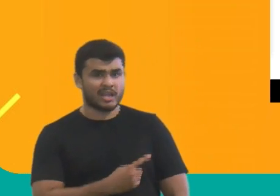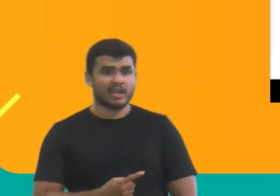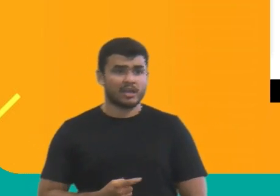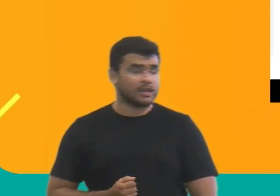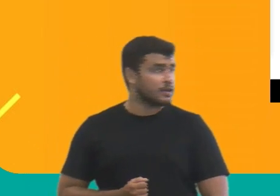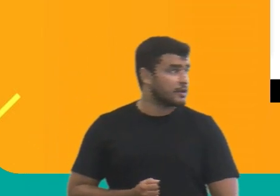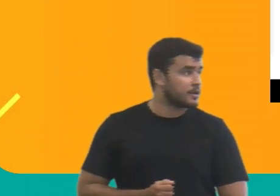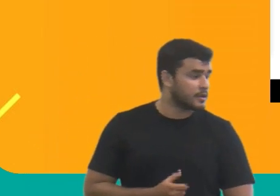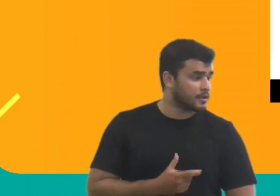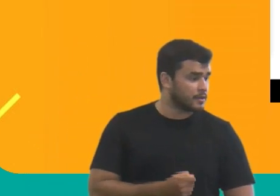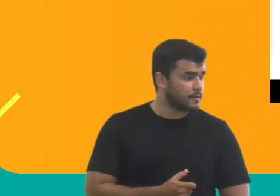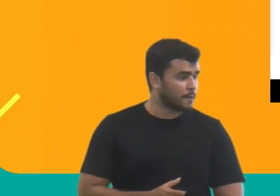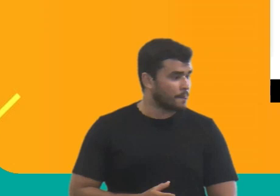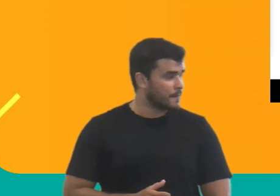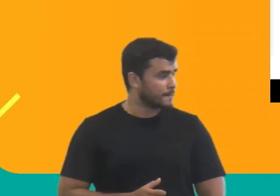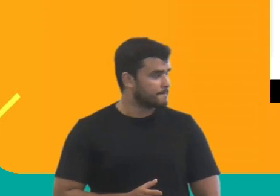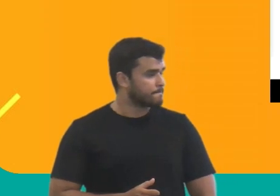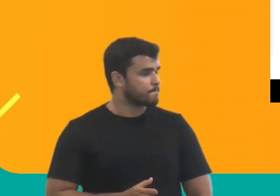mais um clique?